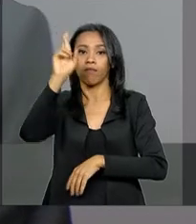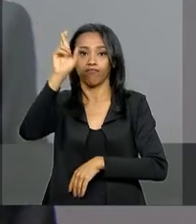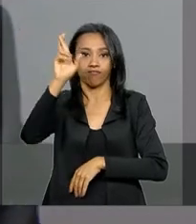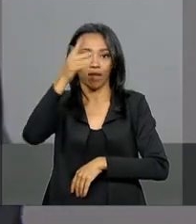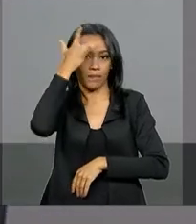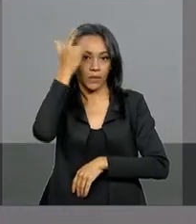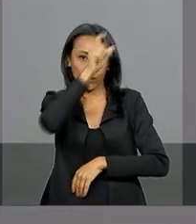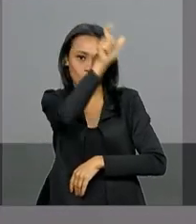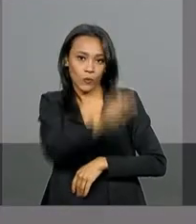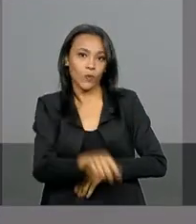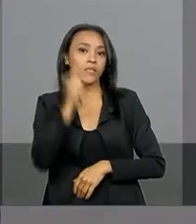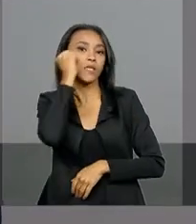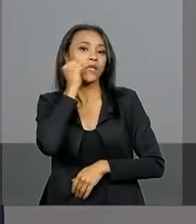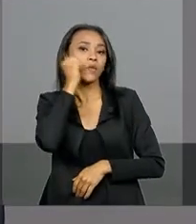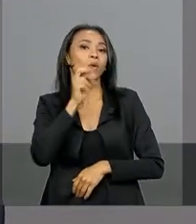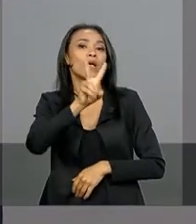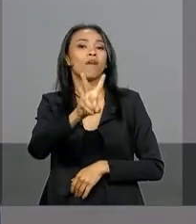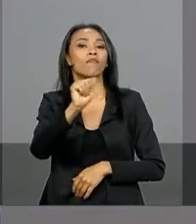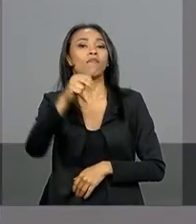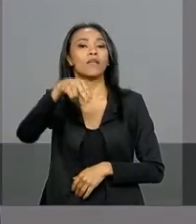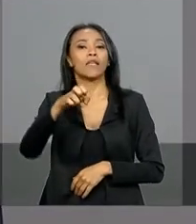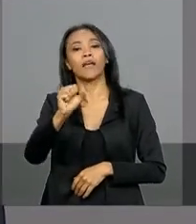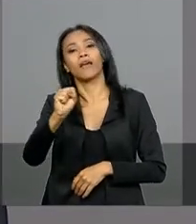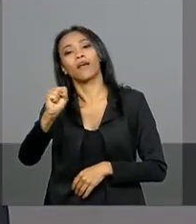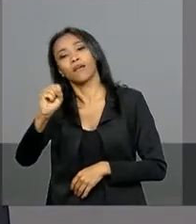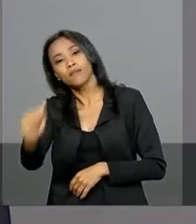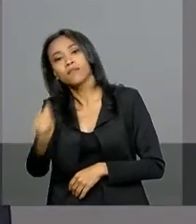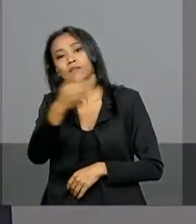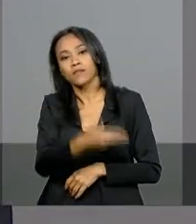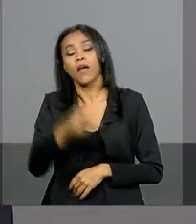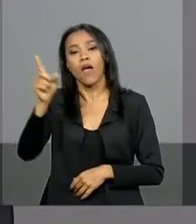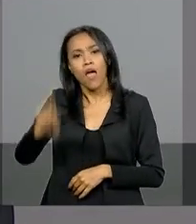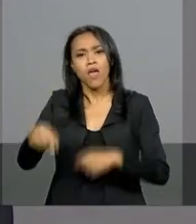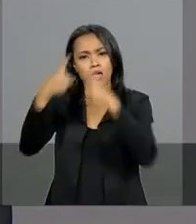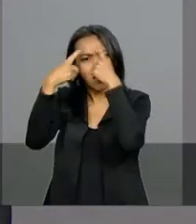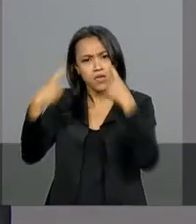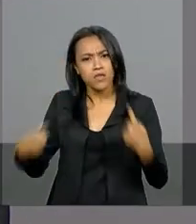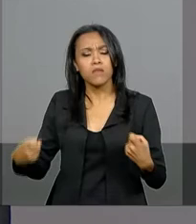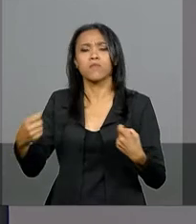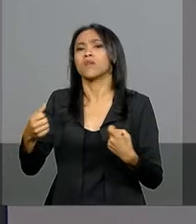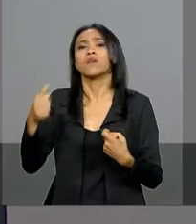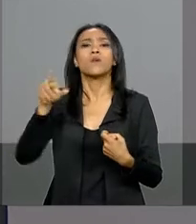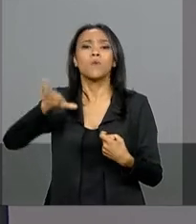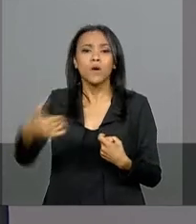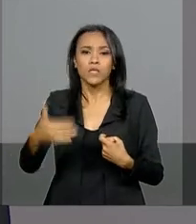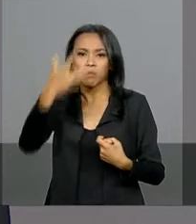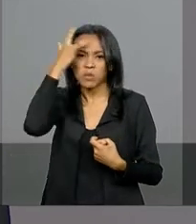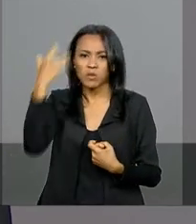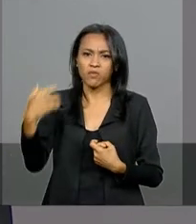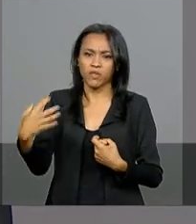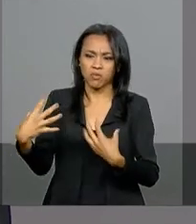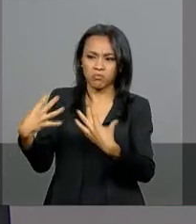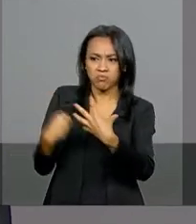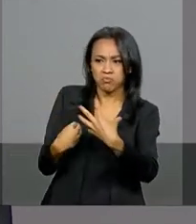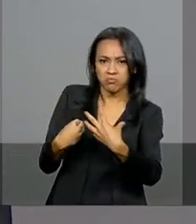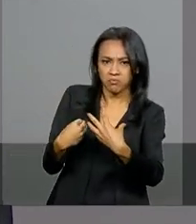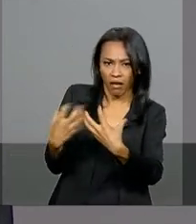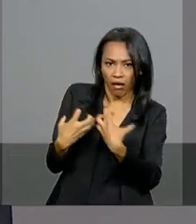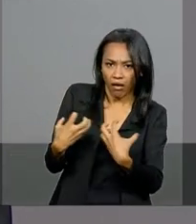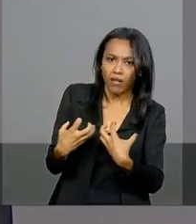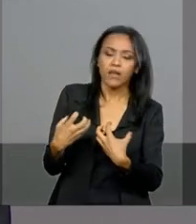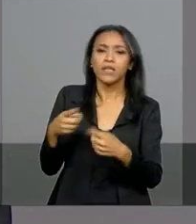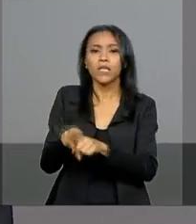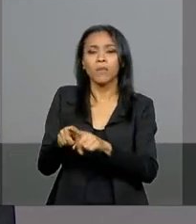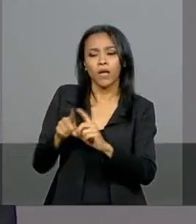passam a ser crimes por exemplo a importunação sexual ea divulgação de fotos sem o